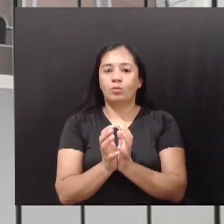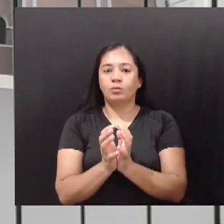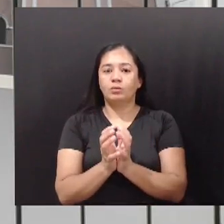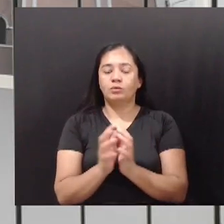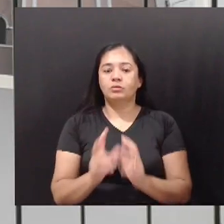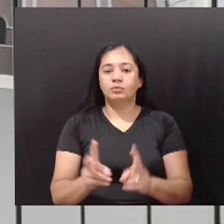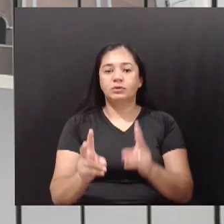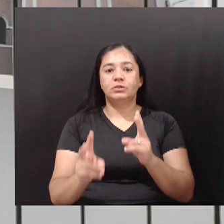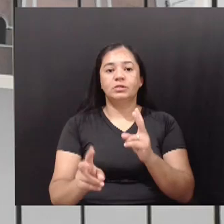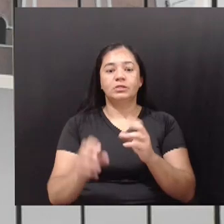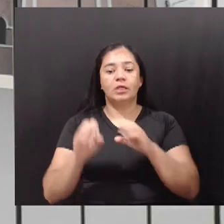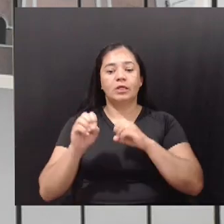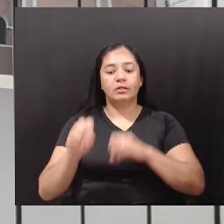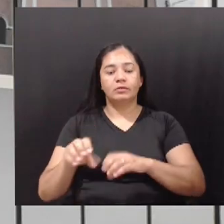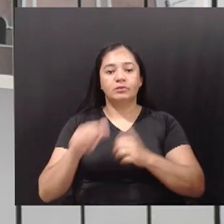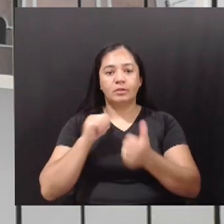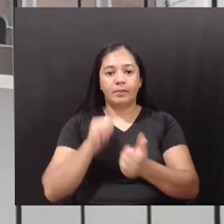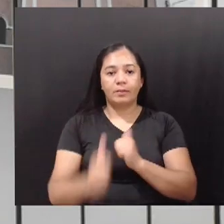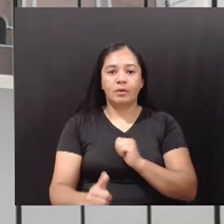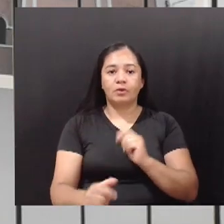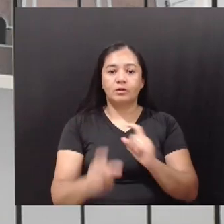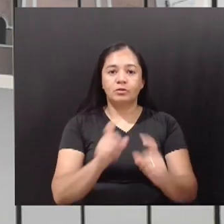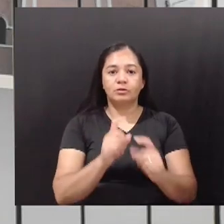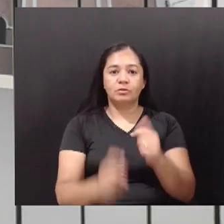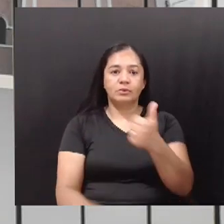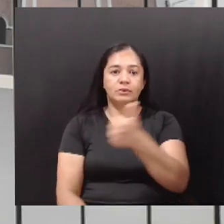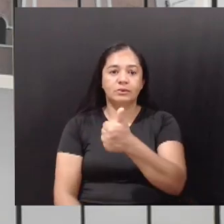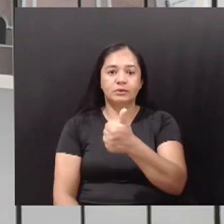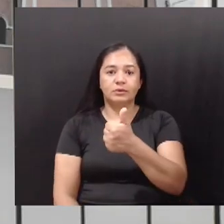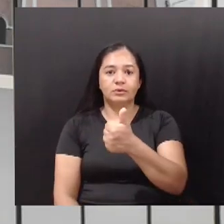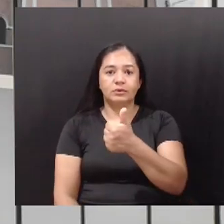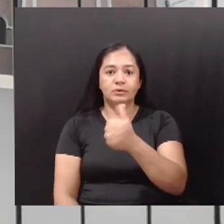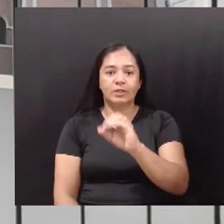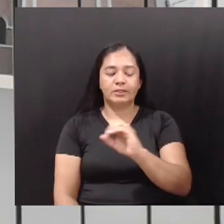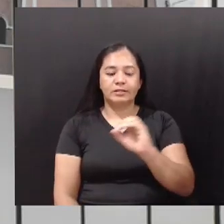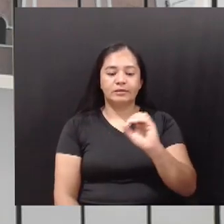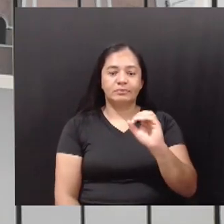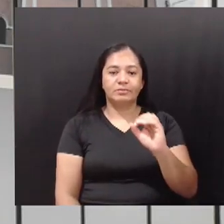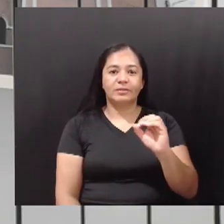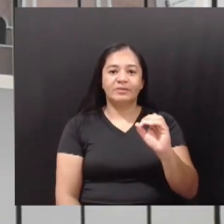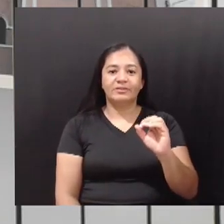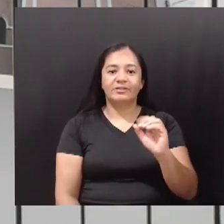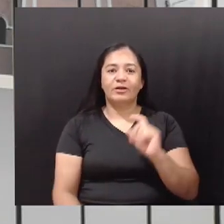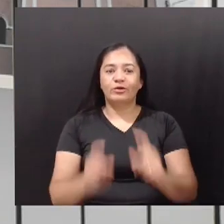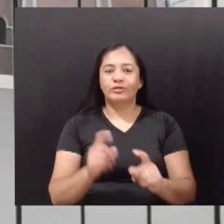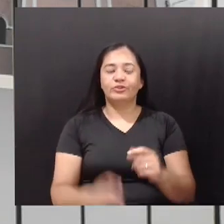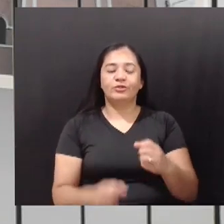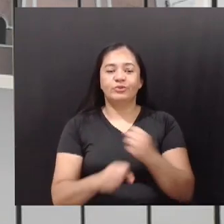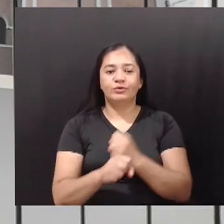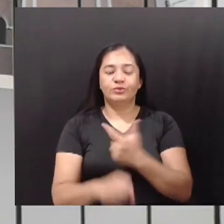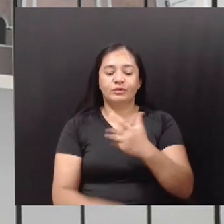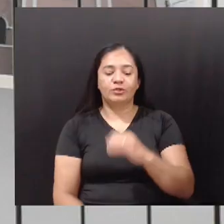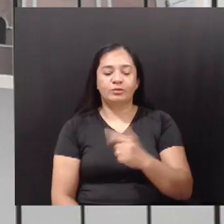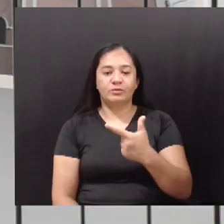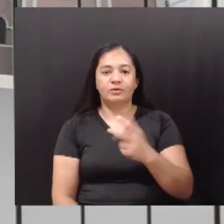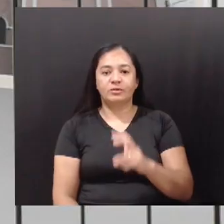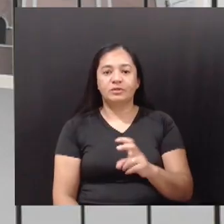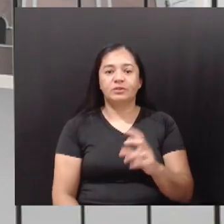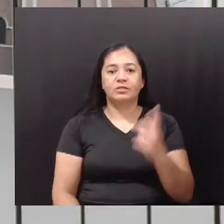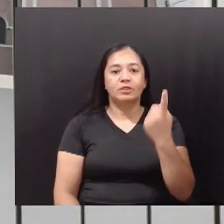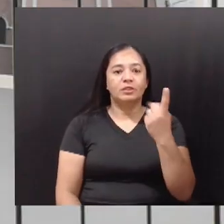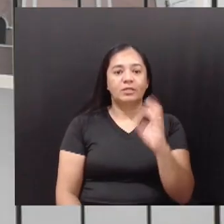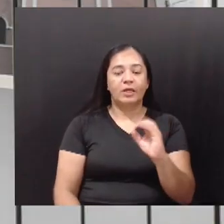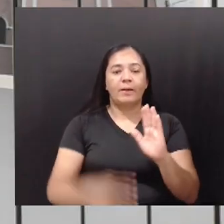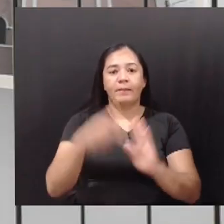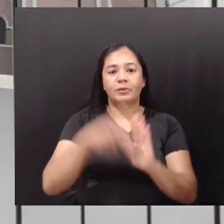da Câmara se reuniu pela 10ª e última vez em 2025 e analisou 10 projetos de lei.